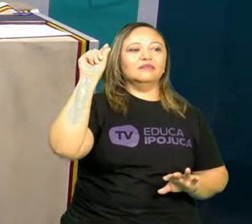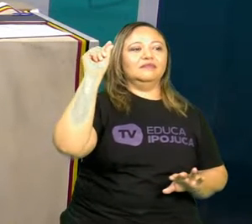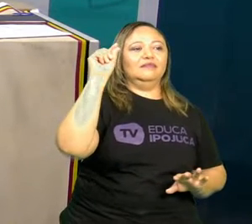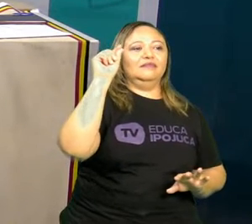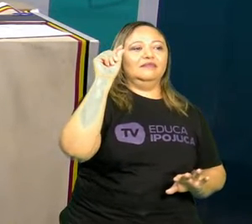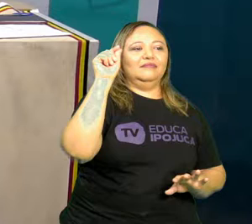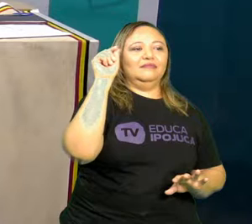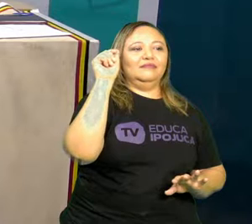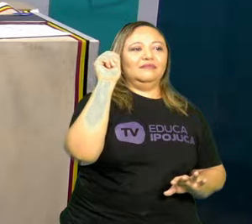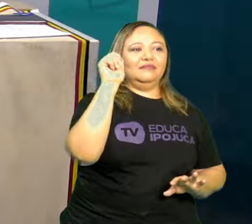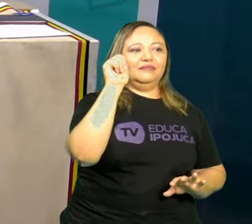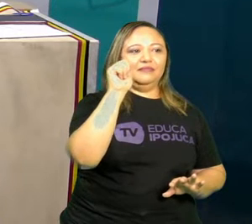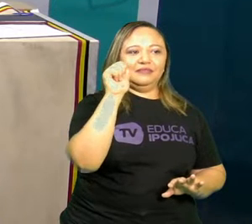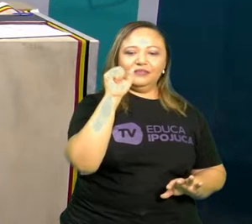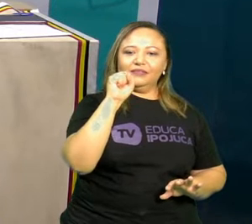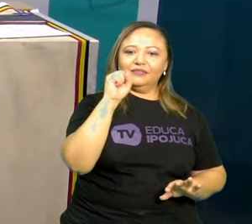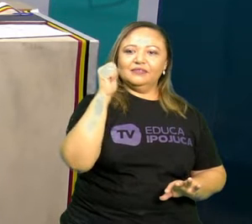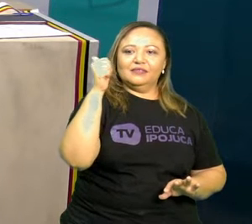tirava